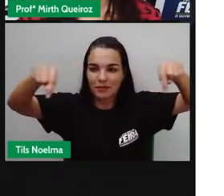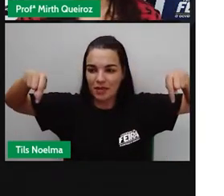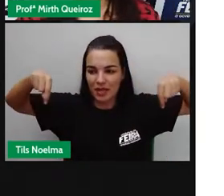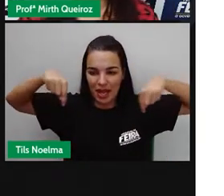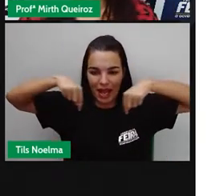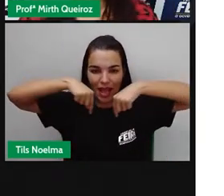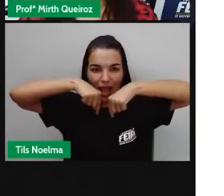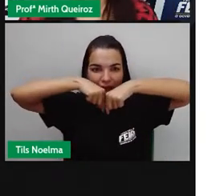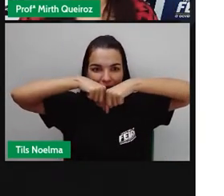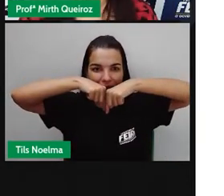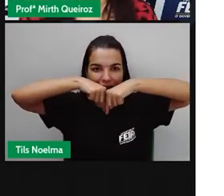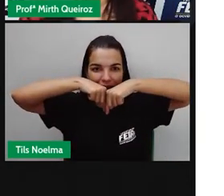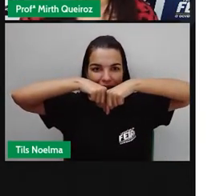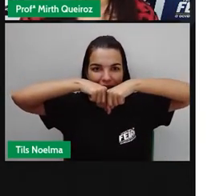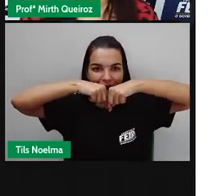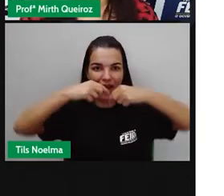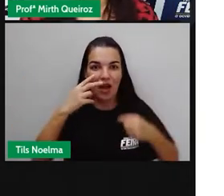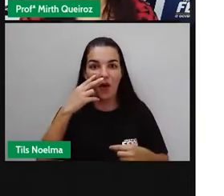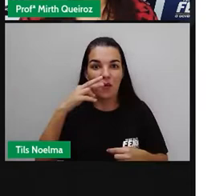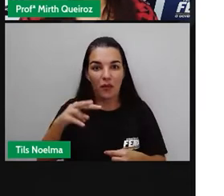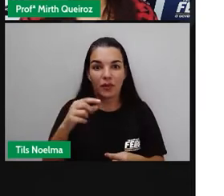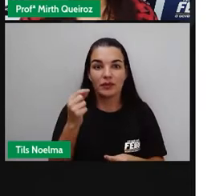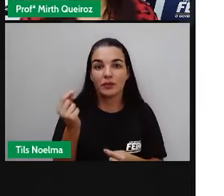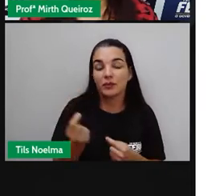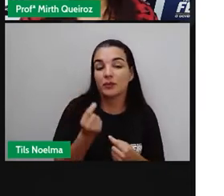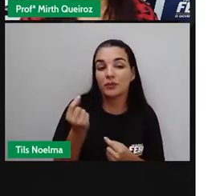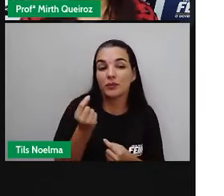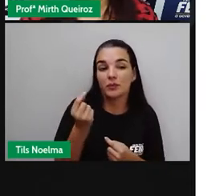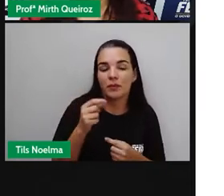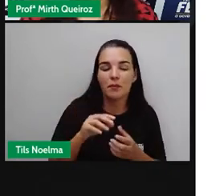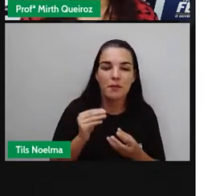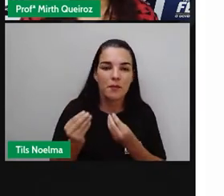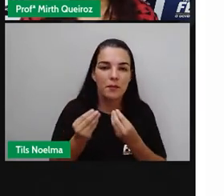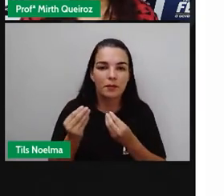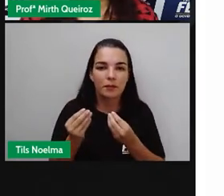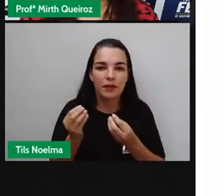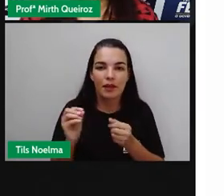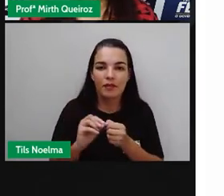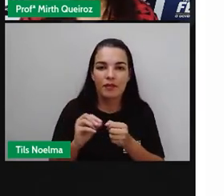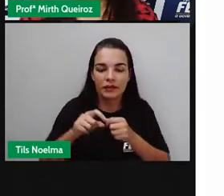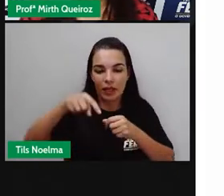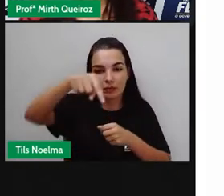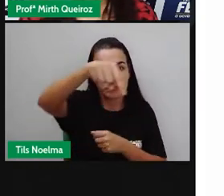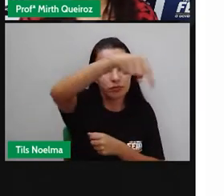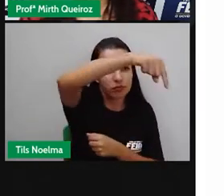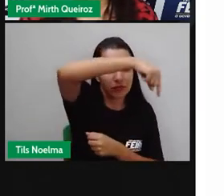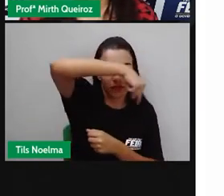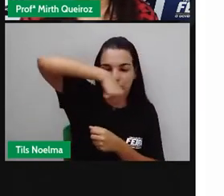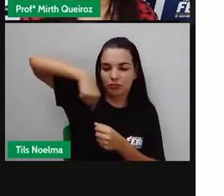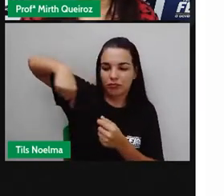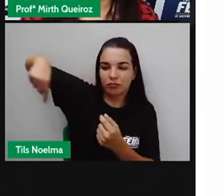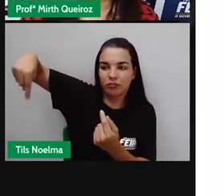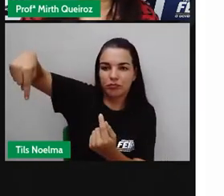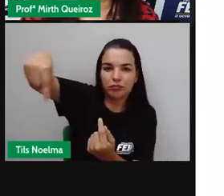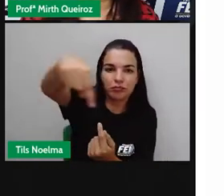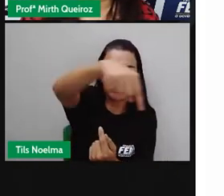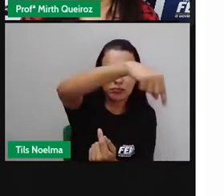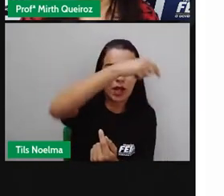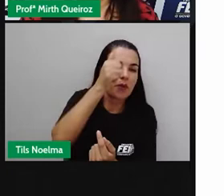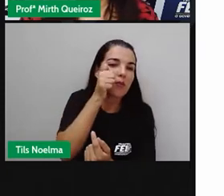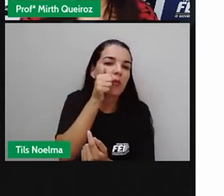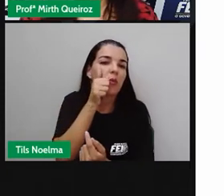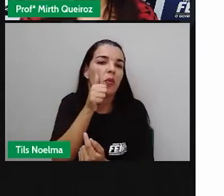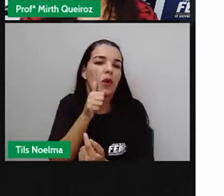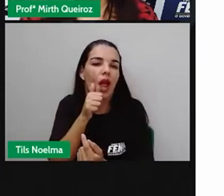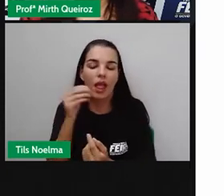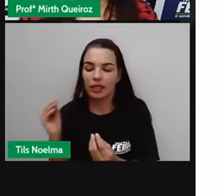Olha o grande passeio, é outro passo da quadrilha. Começam a formar a roda as damas para o lado